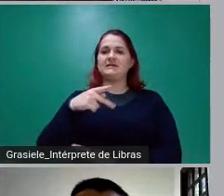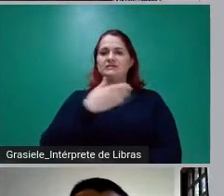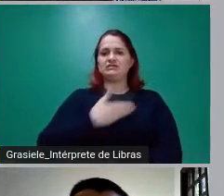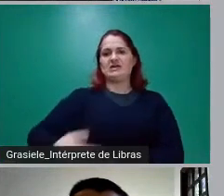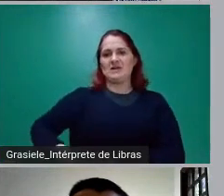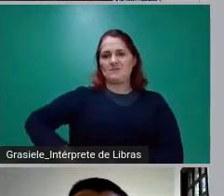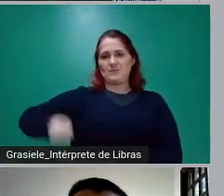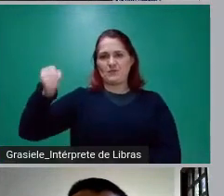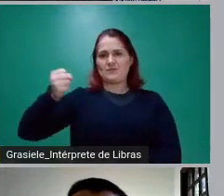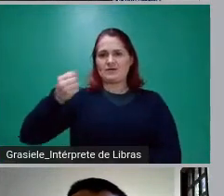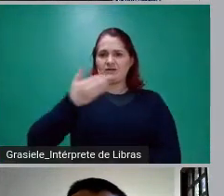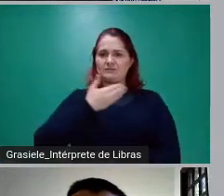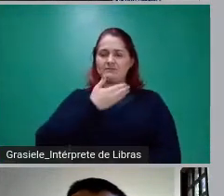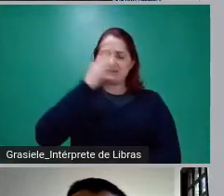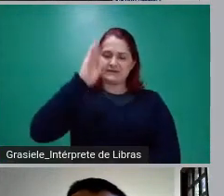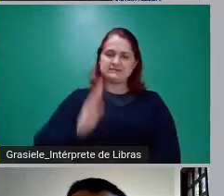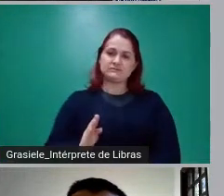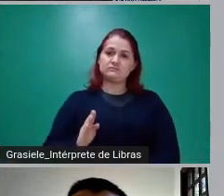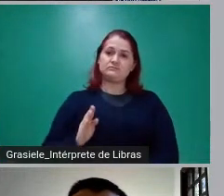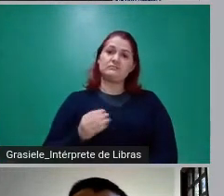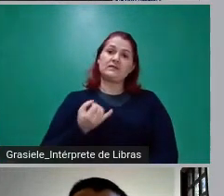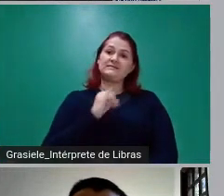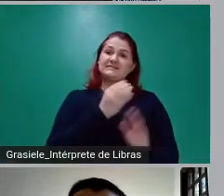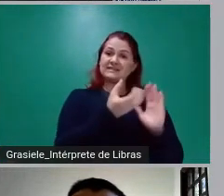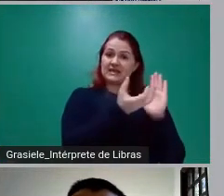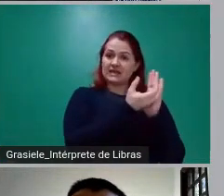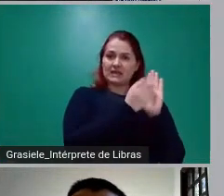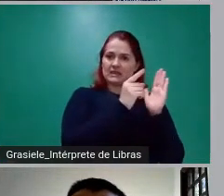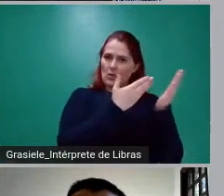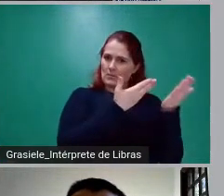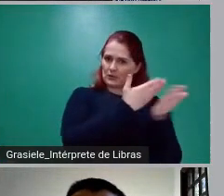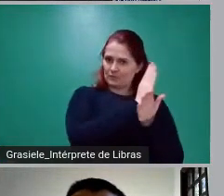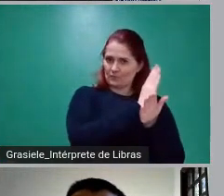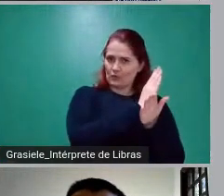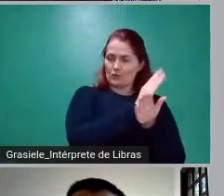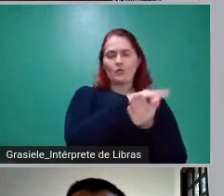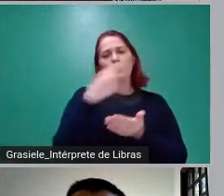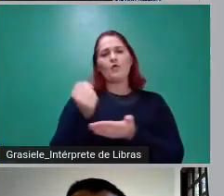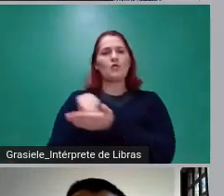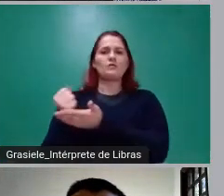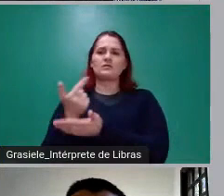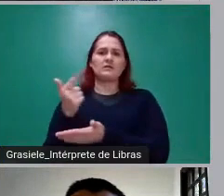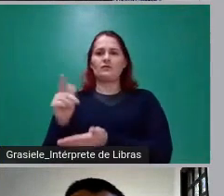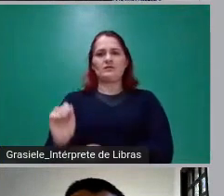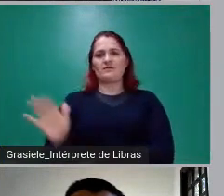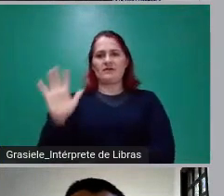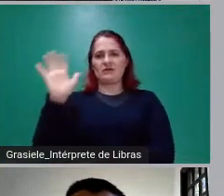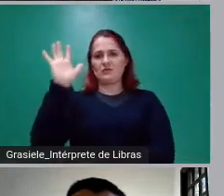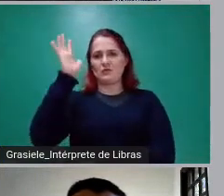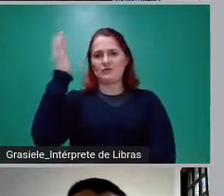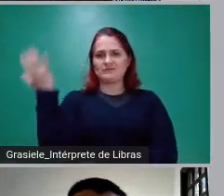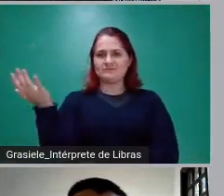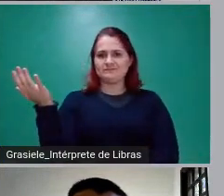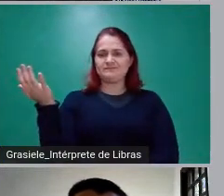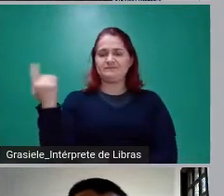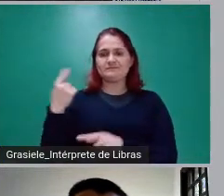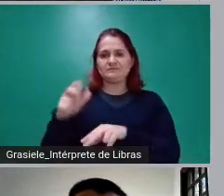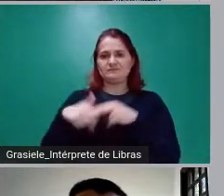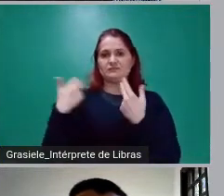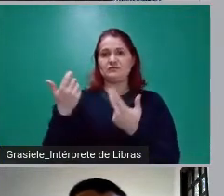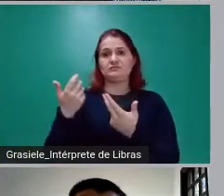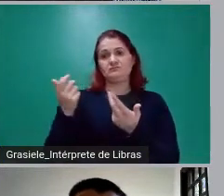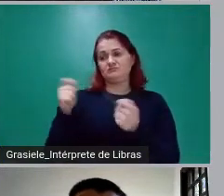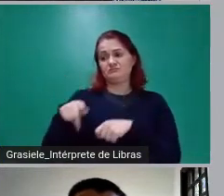tendo esse aval do Congresso Nacional, esses contratos eles são todos nulos de